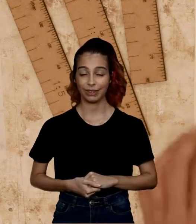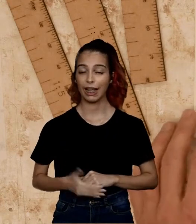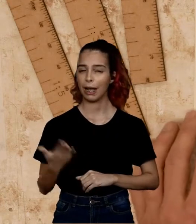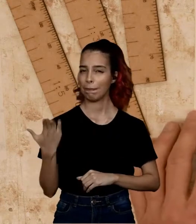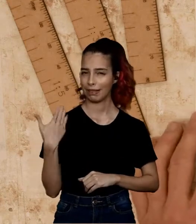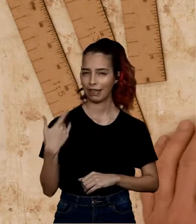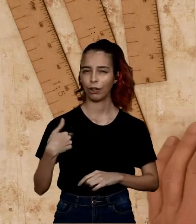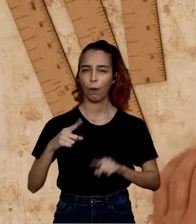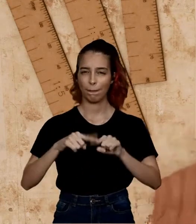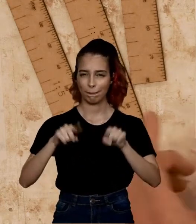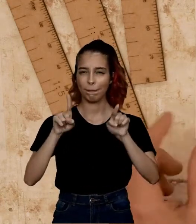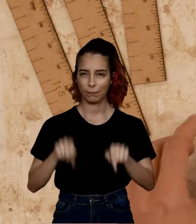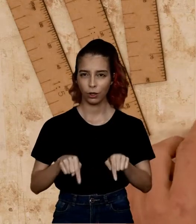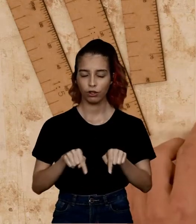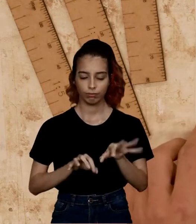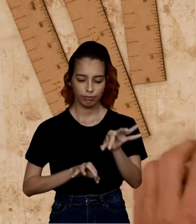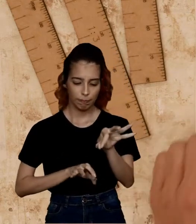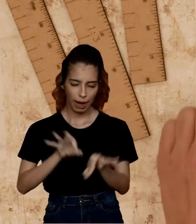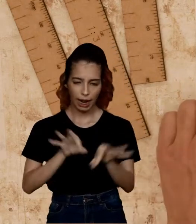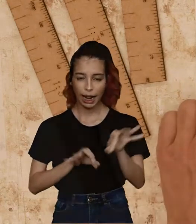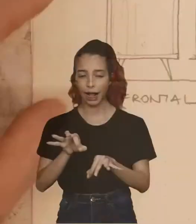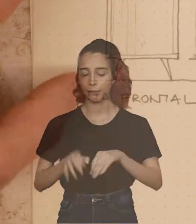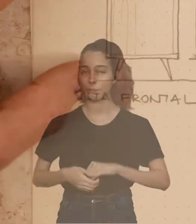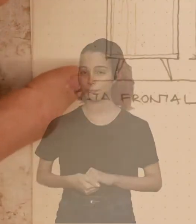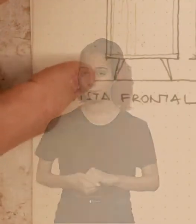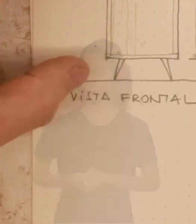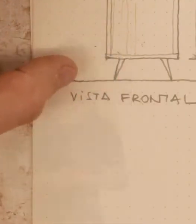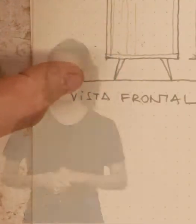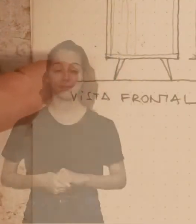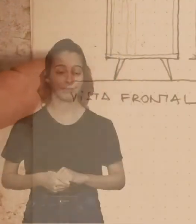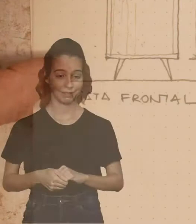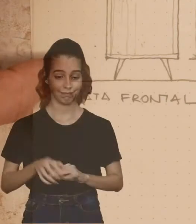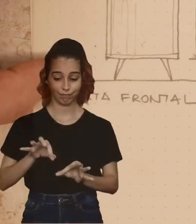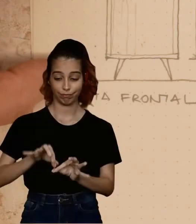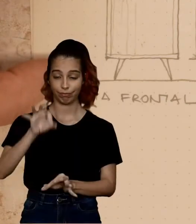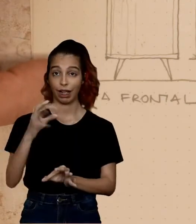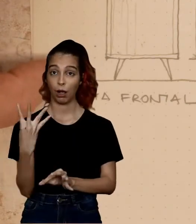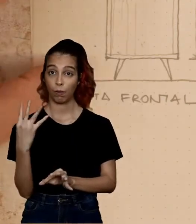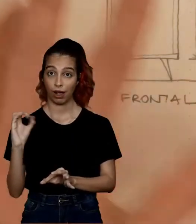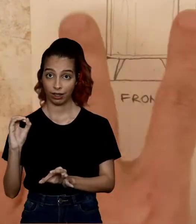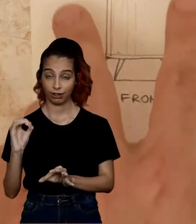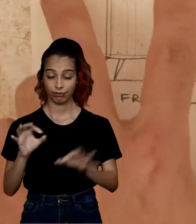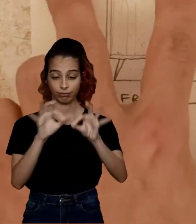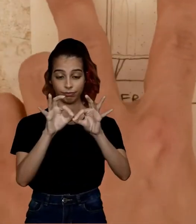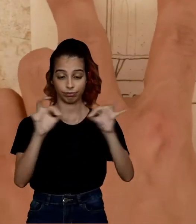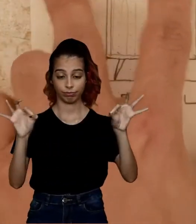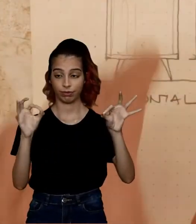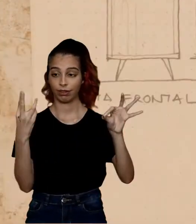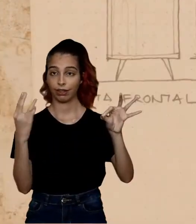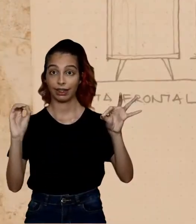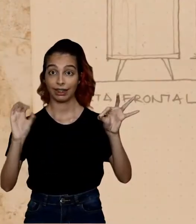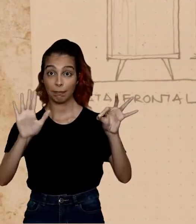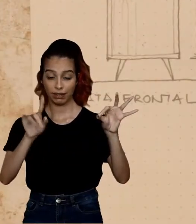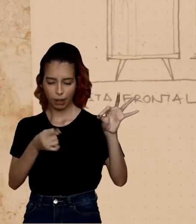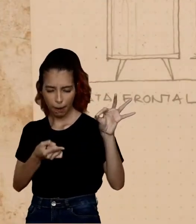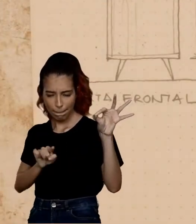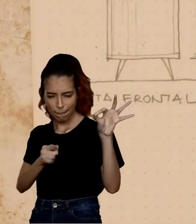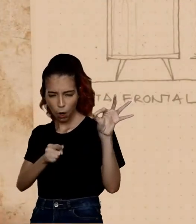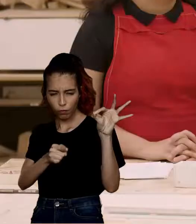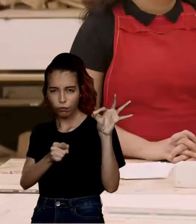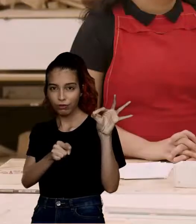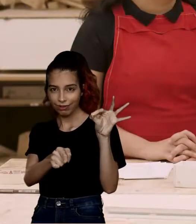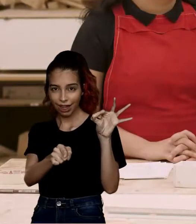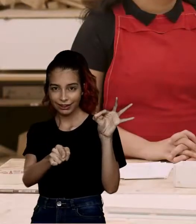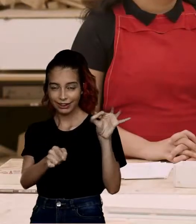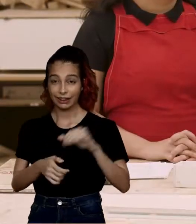Esse aqui foi o projeto que eu fiz no vídeo passado. Ele tem aproximadamente 40 de altura por 30. E a